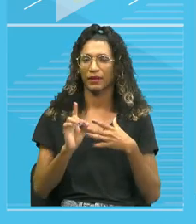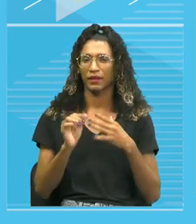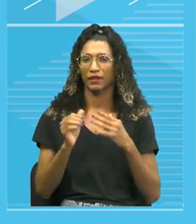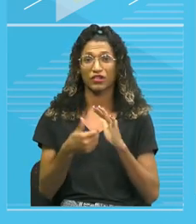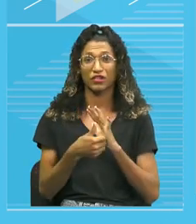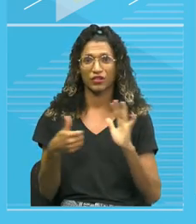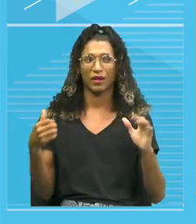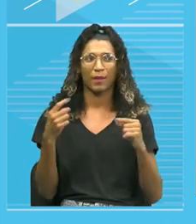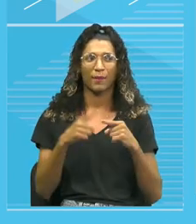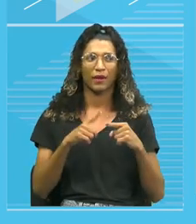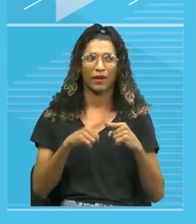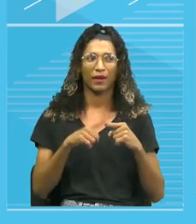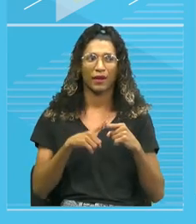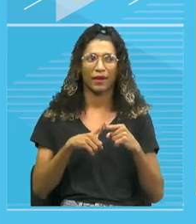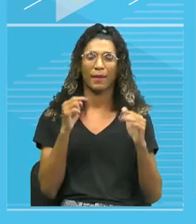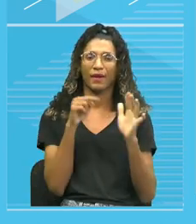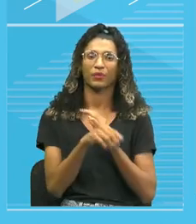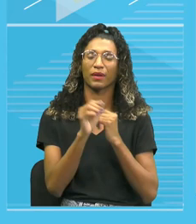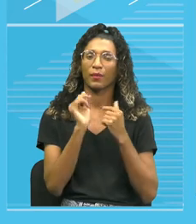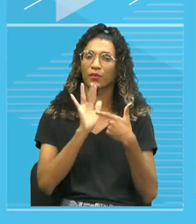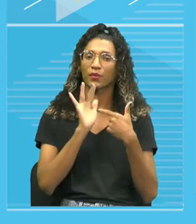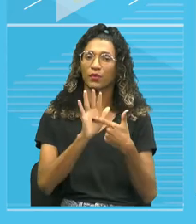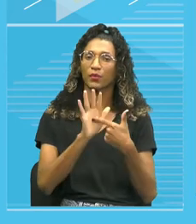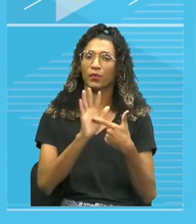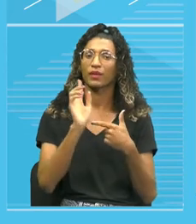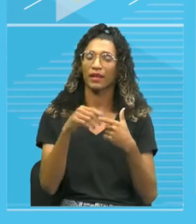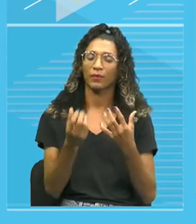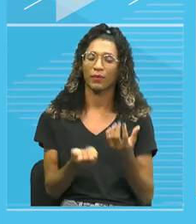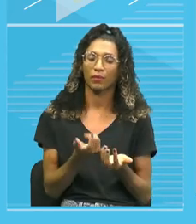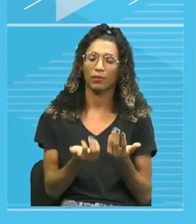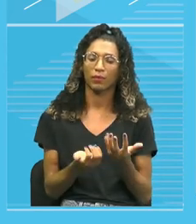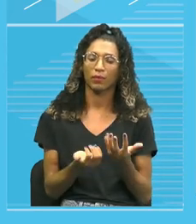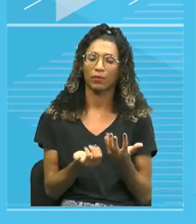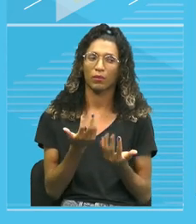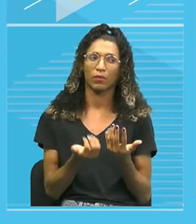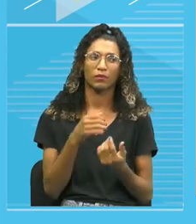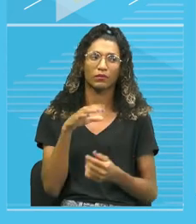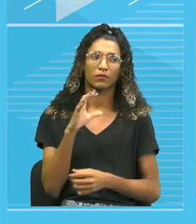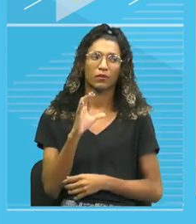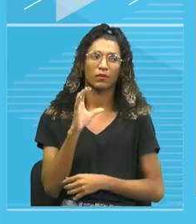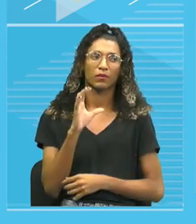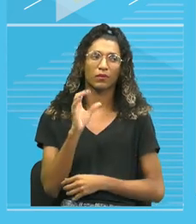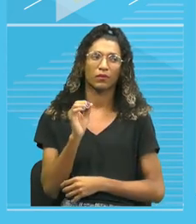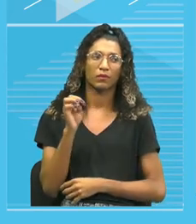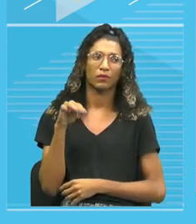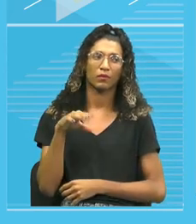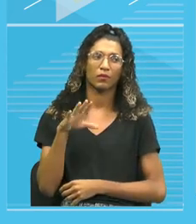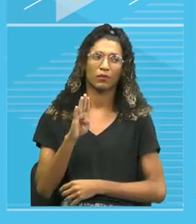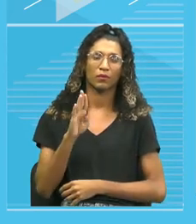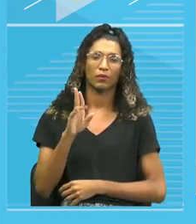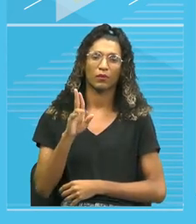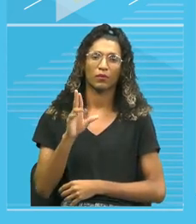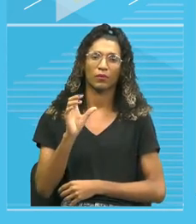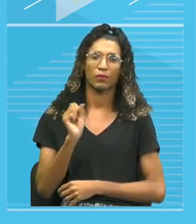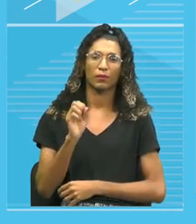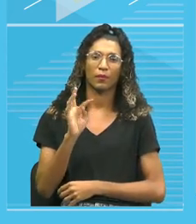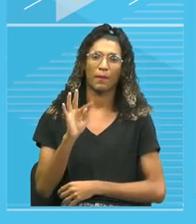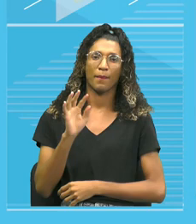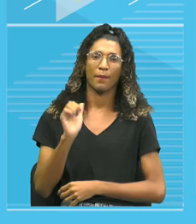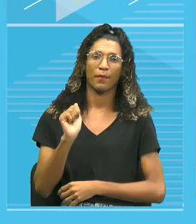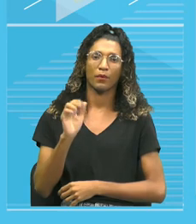citou que é uma combustão reações de combustão são eles ó térmicas vão liberar